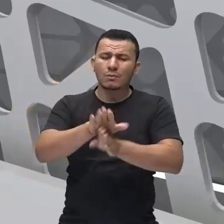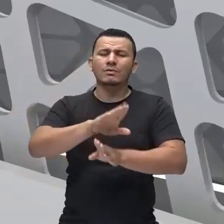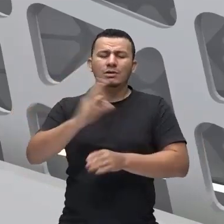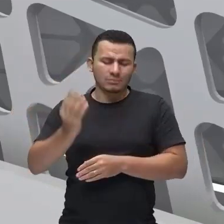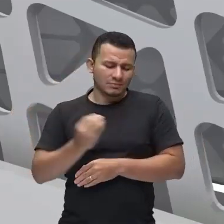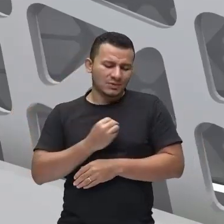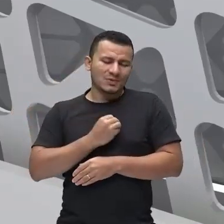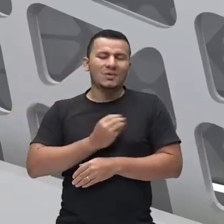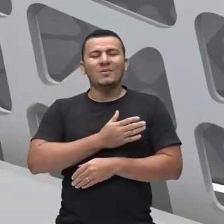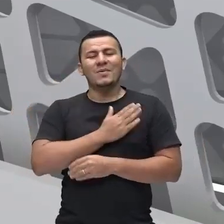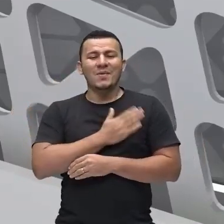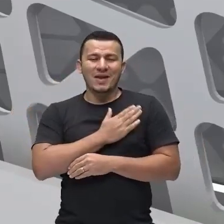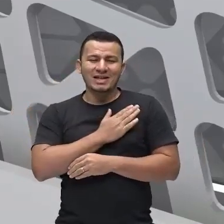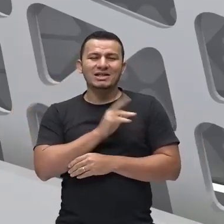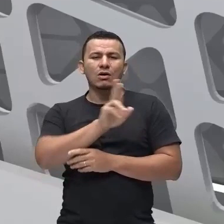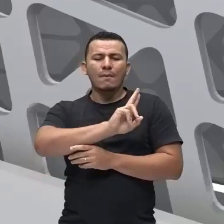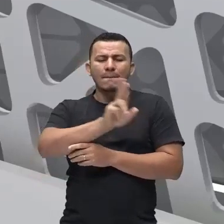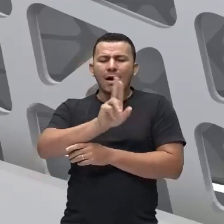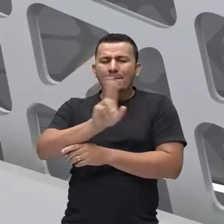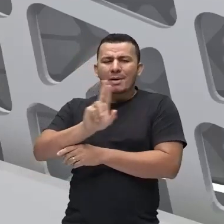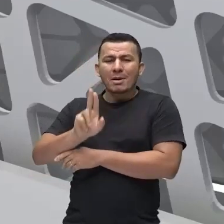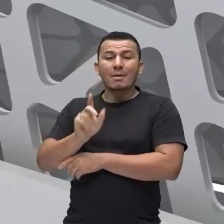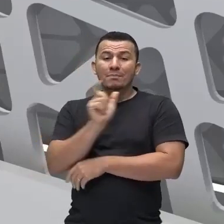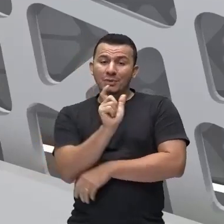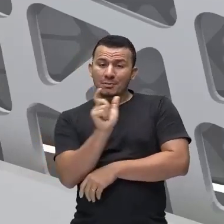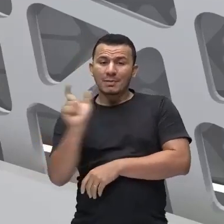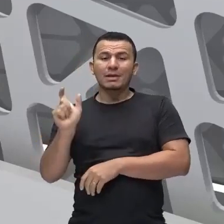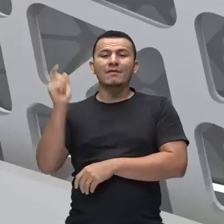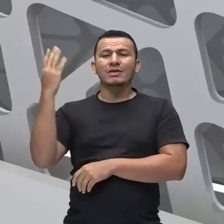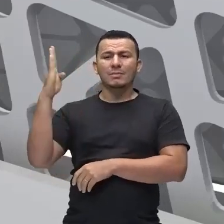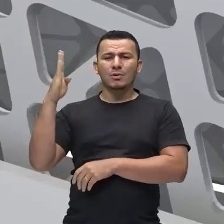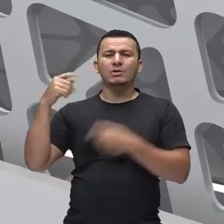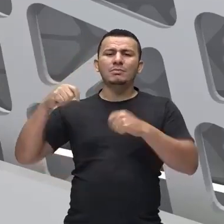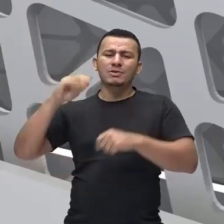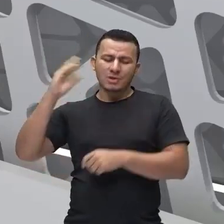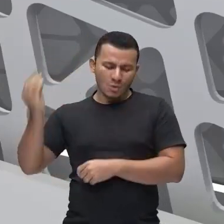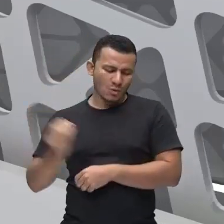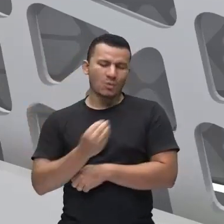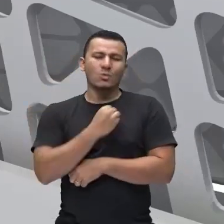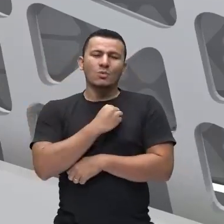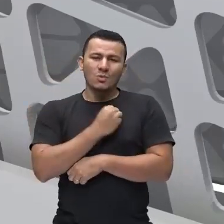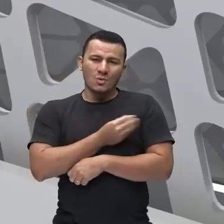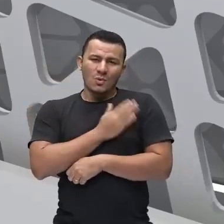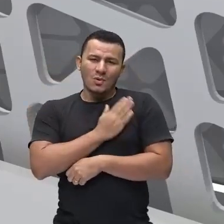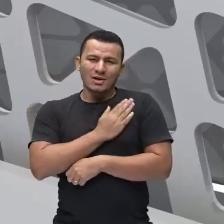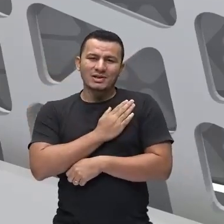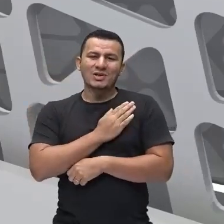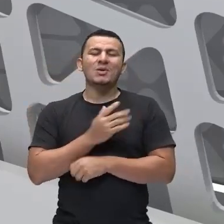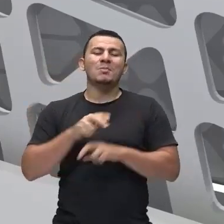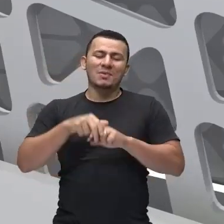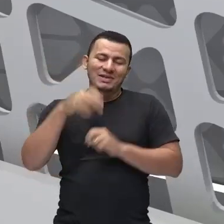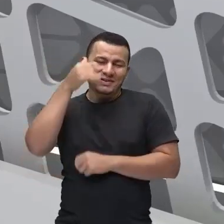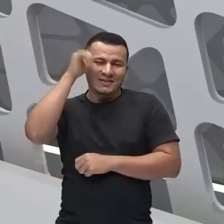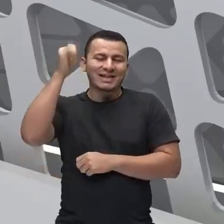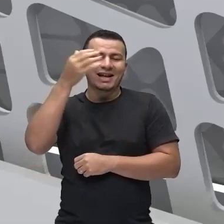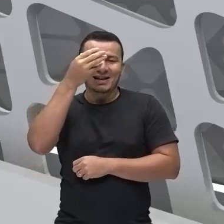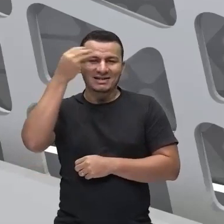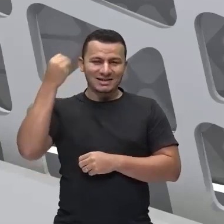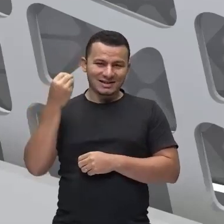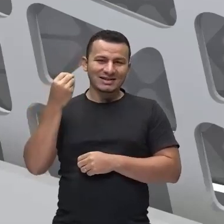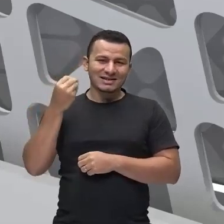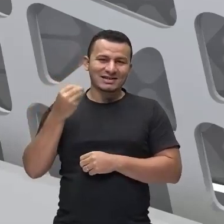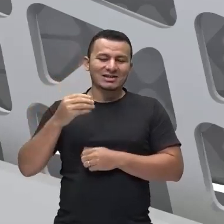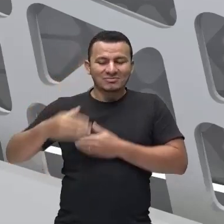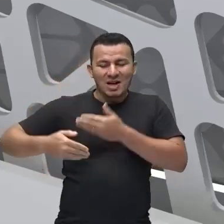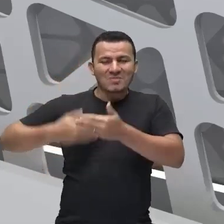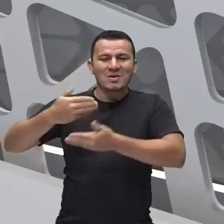coração. Essas palavras da biologia têm que ser gravadas no coração, que vocês nunca mais vão esquecer e vão ter